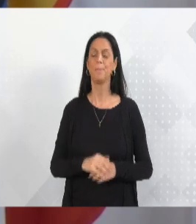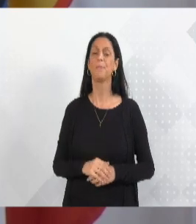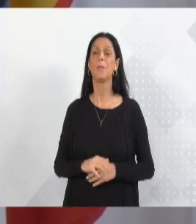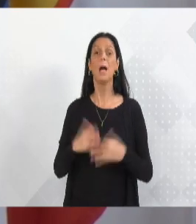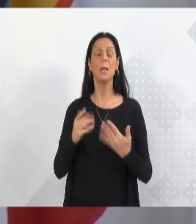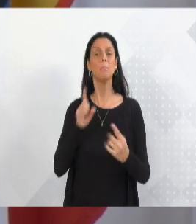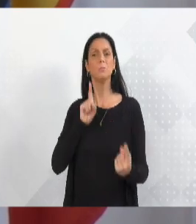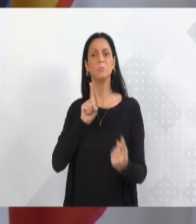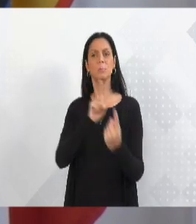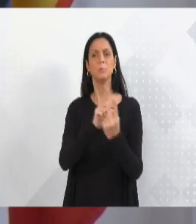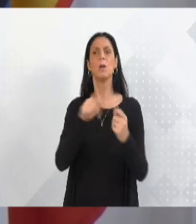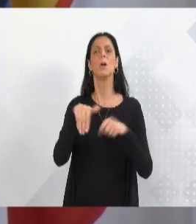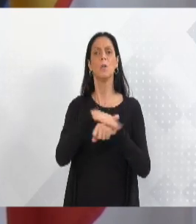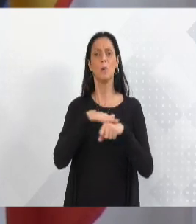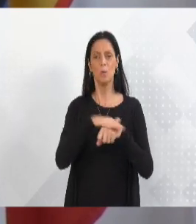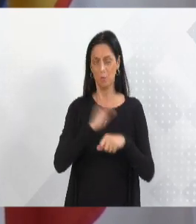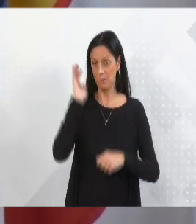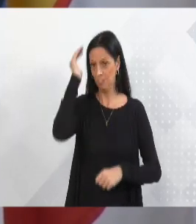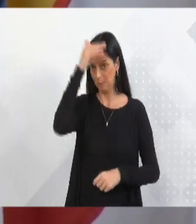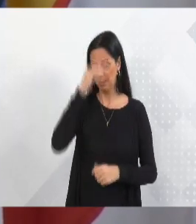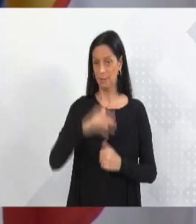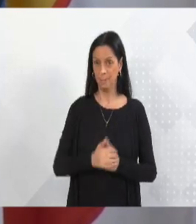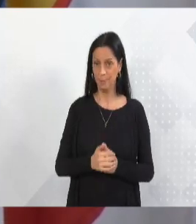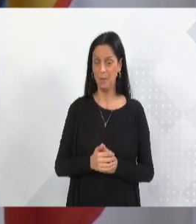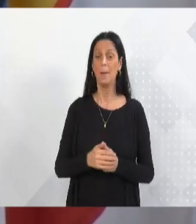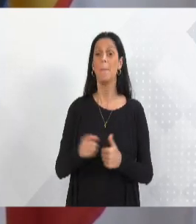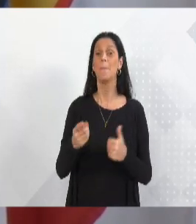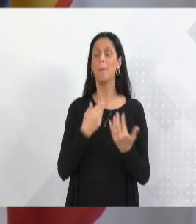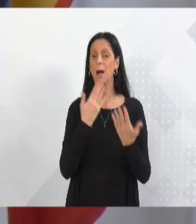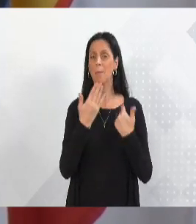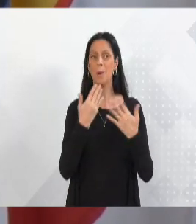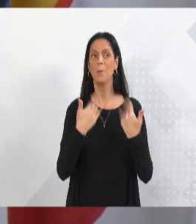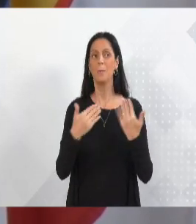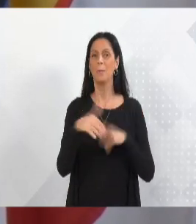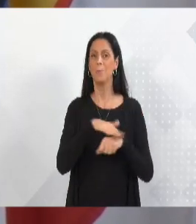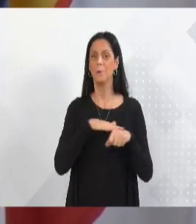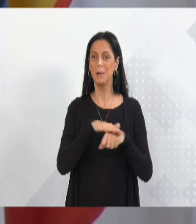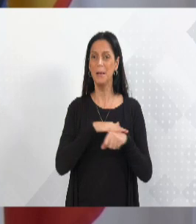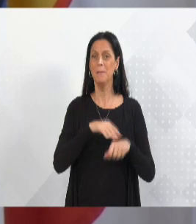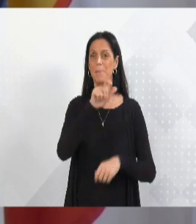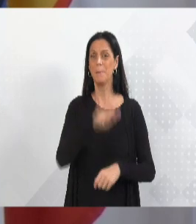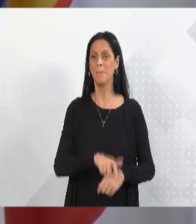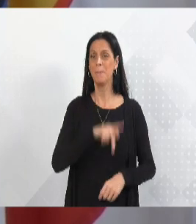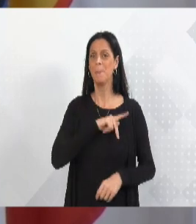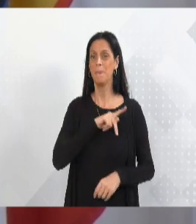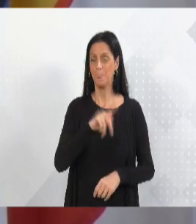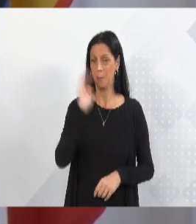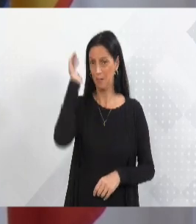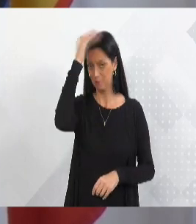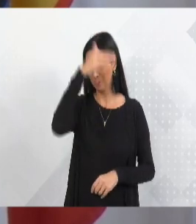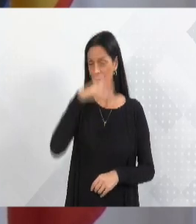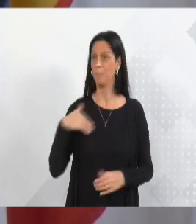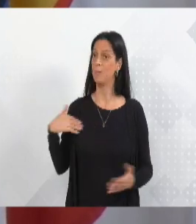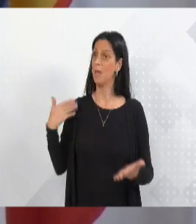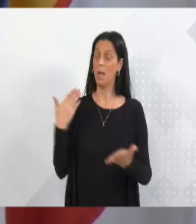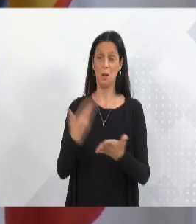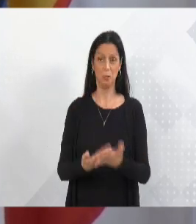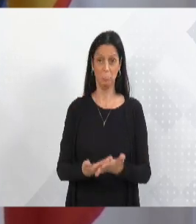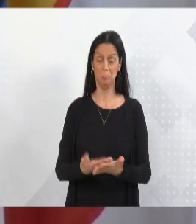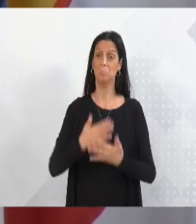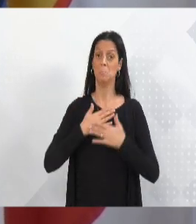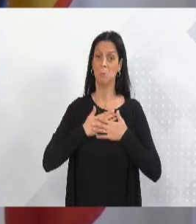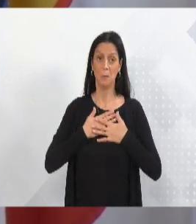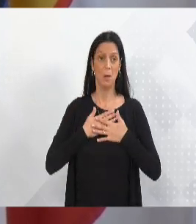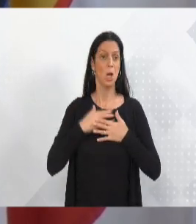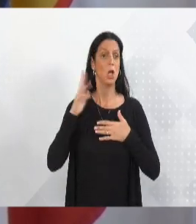chegar para conversar com o prefeito. E lá, na primeira fala com o prefeito que... até hoje, no meu caso,